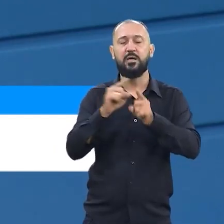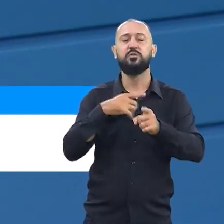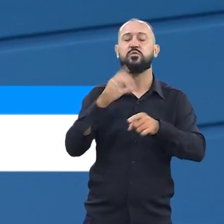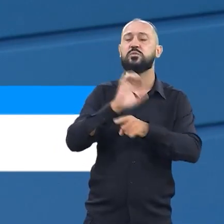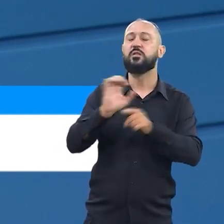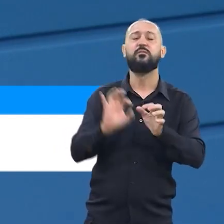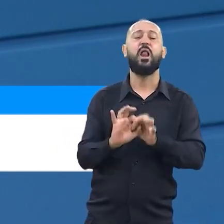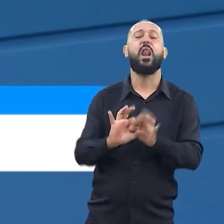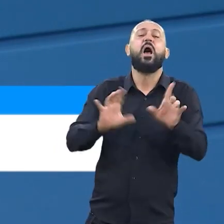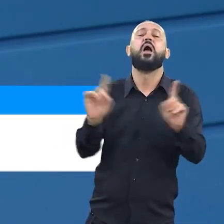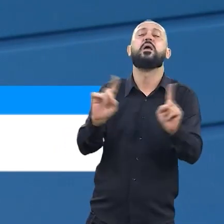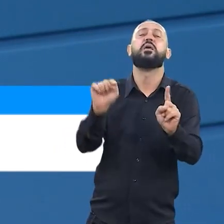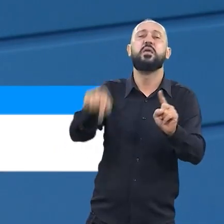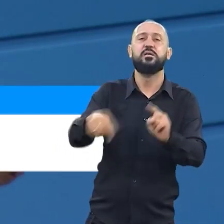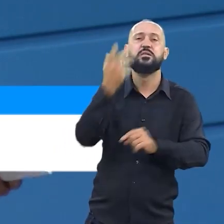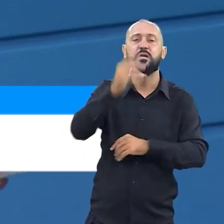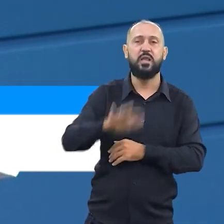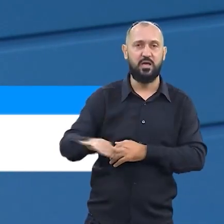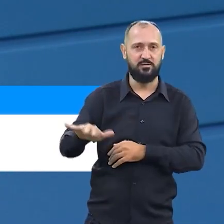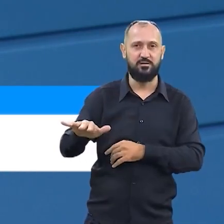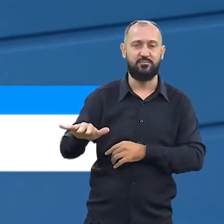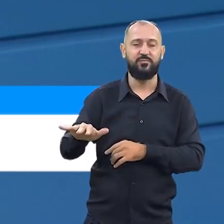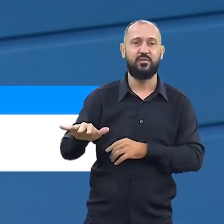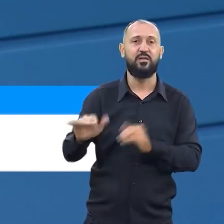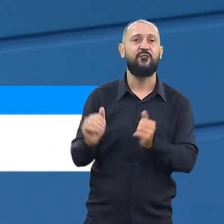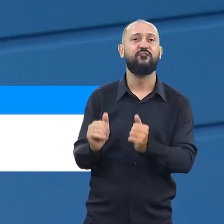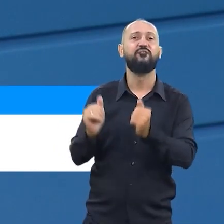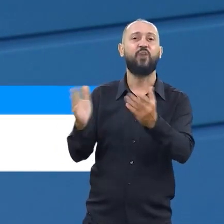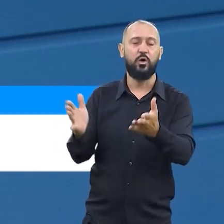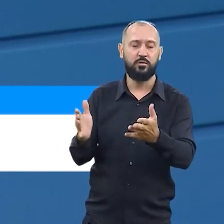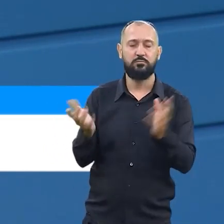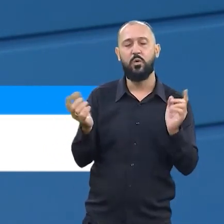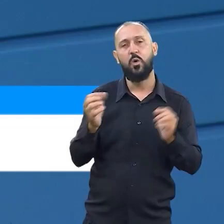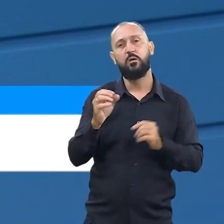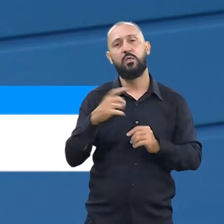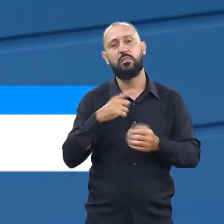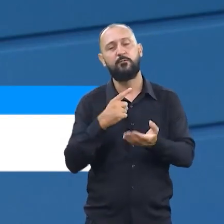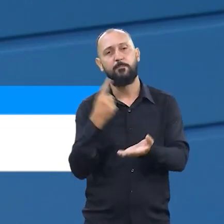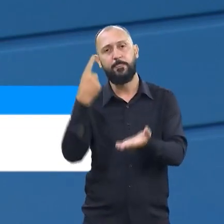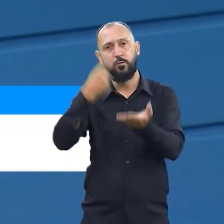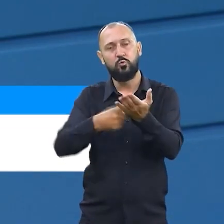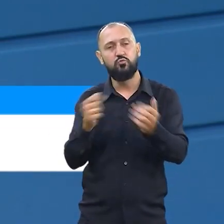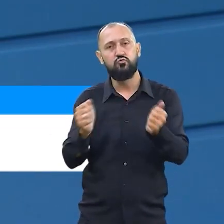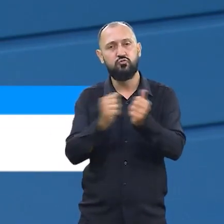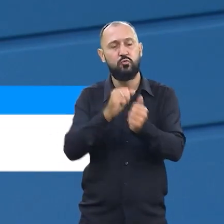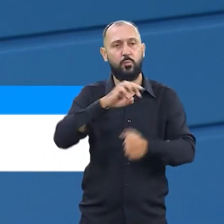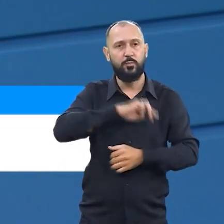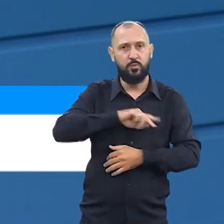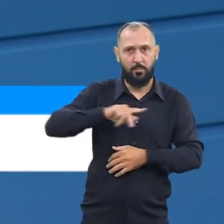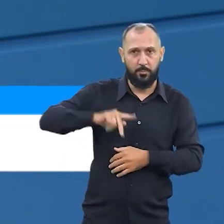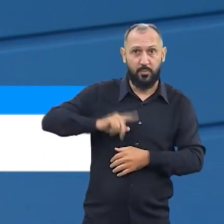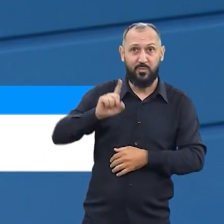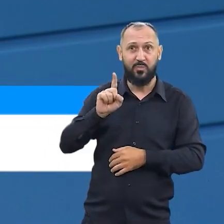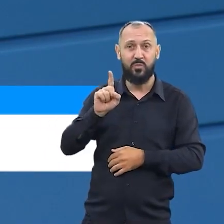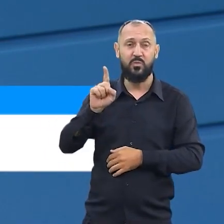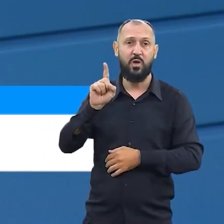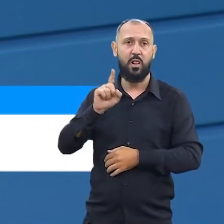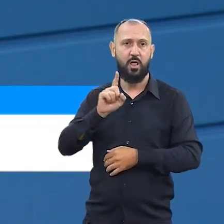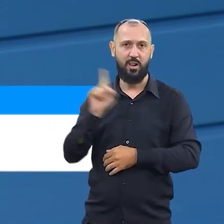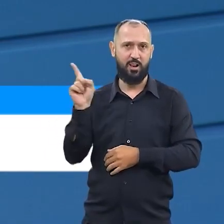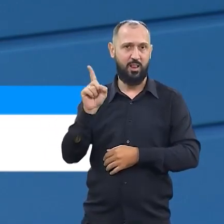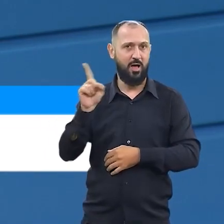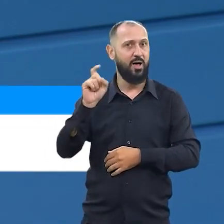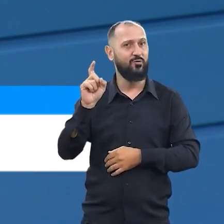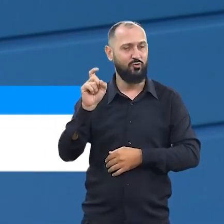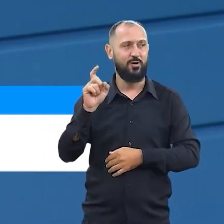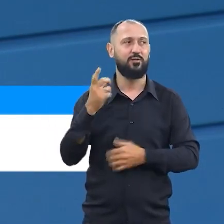município ou é estado, mas o estado não vai permitir que essas crianças permaneçam fora da sala de aula. Houve um acordo com o Ministério